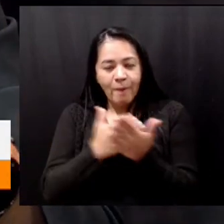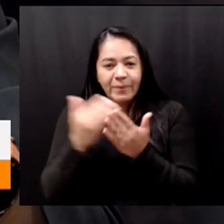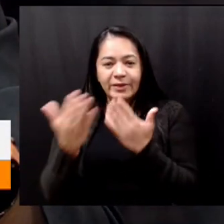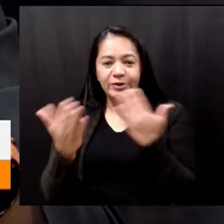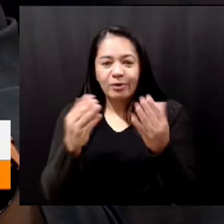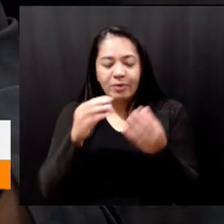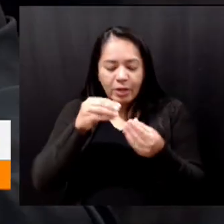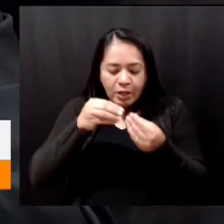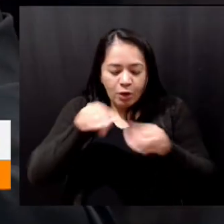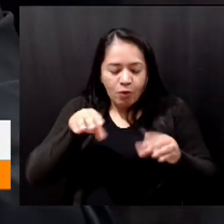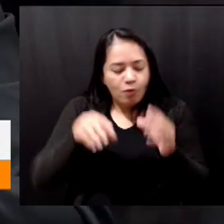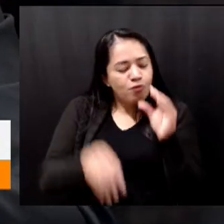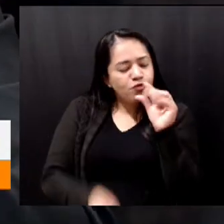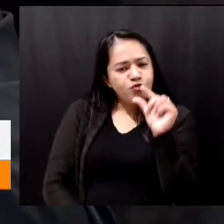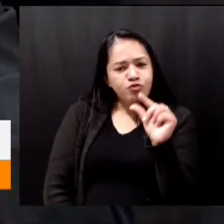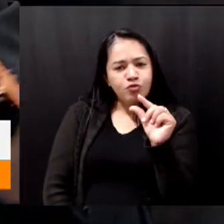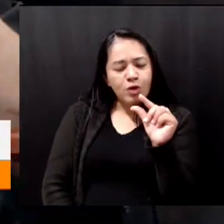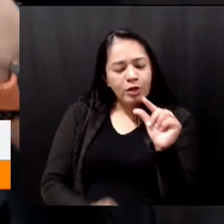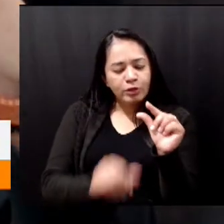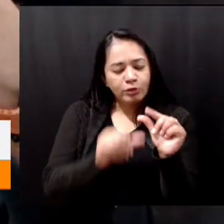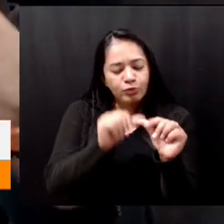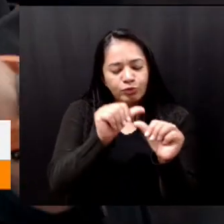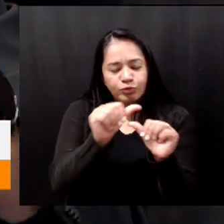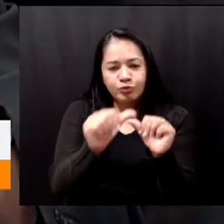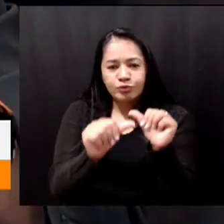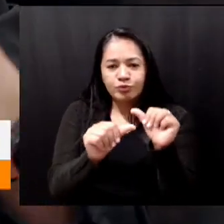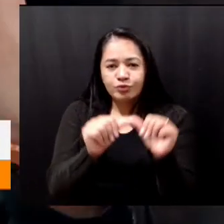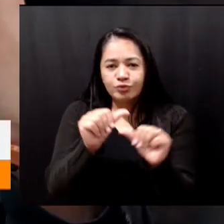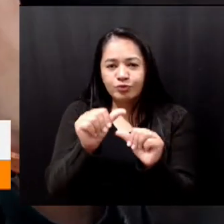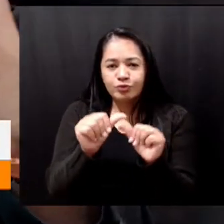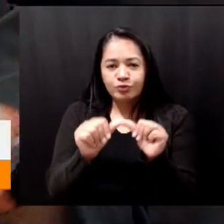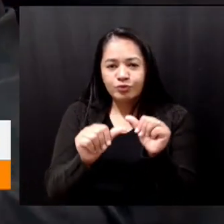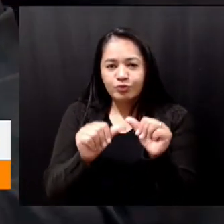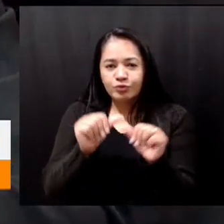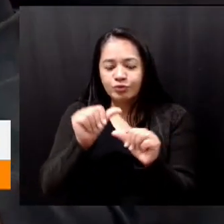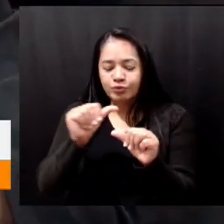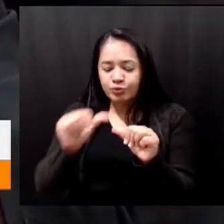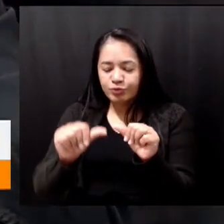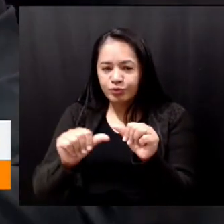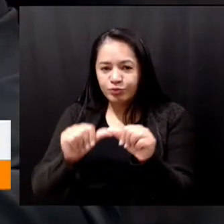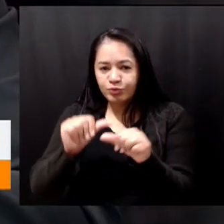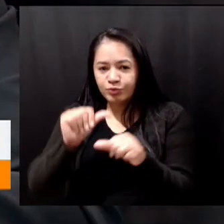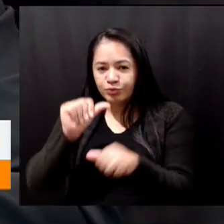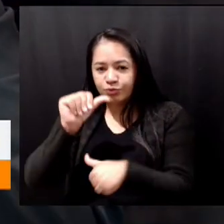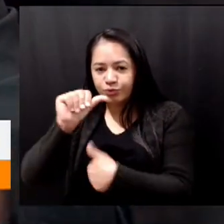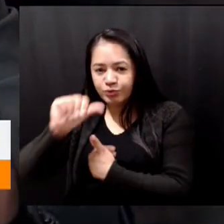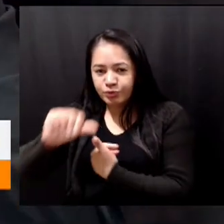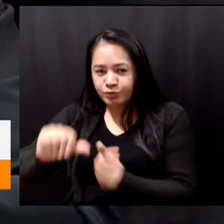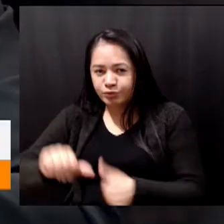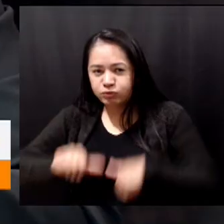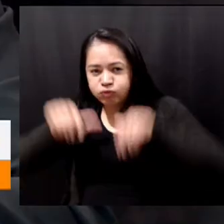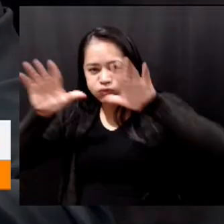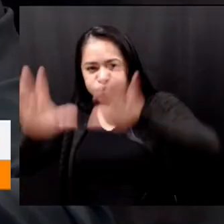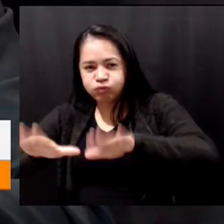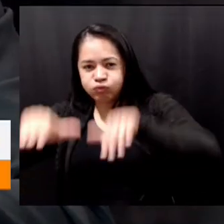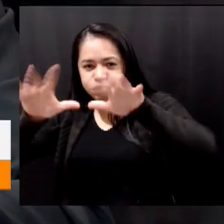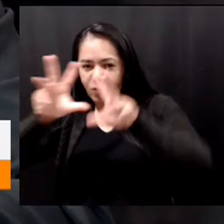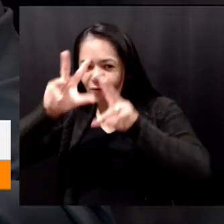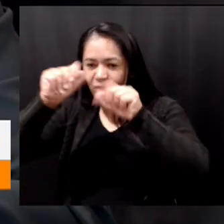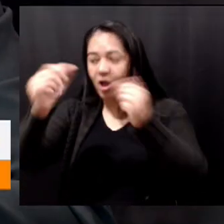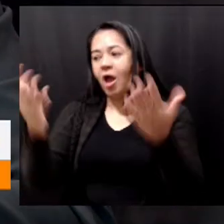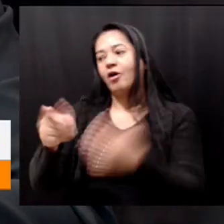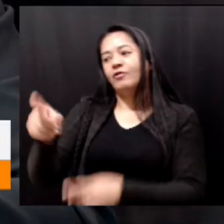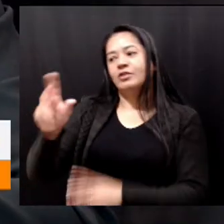se transformar em uma ave ali pujante, falar, não, beleza, agora você já pode entrar no nosso